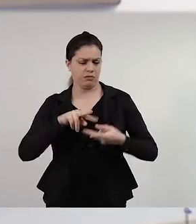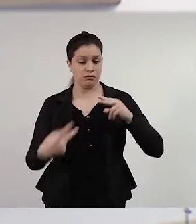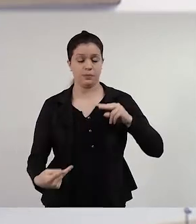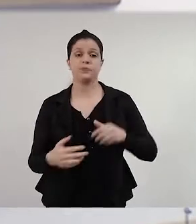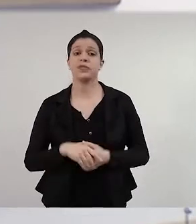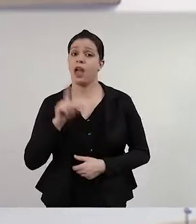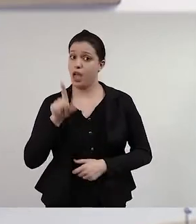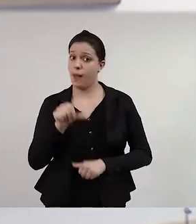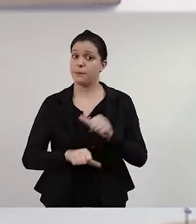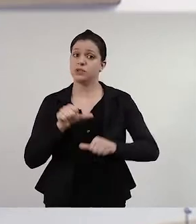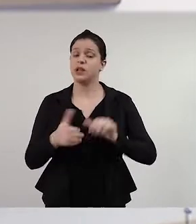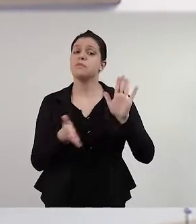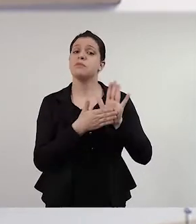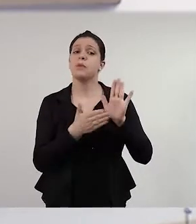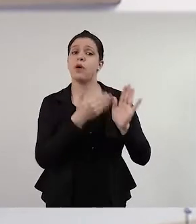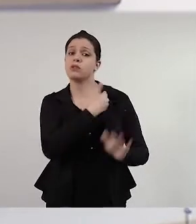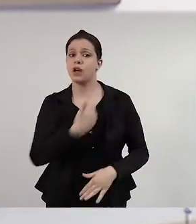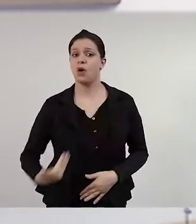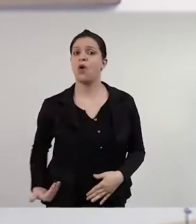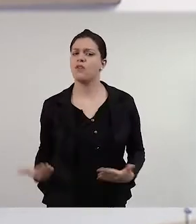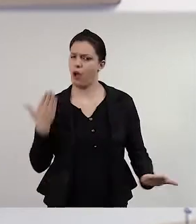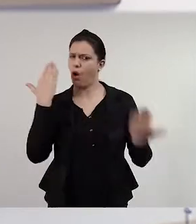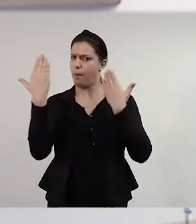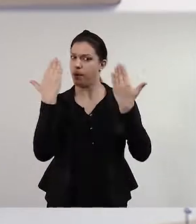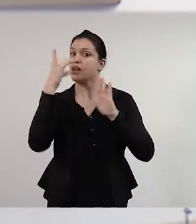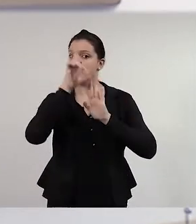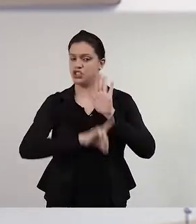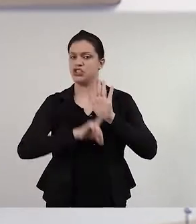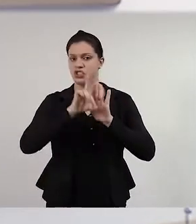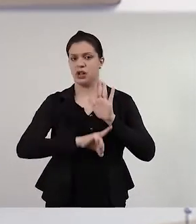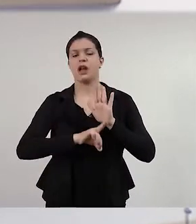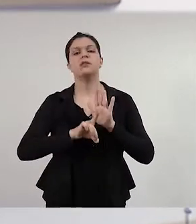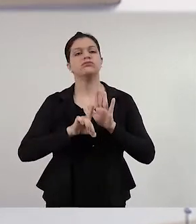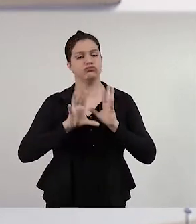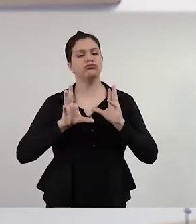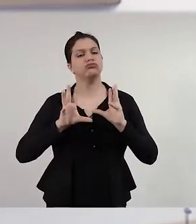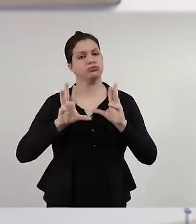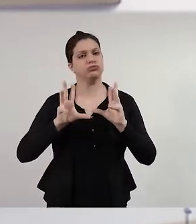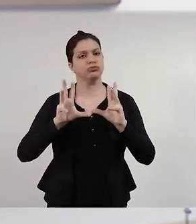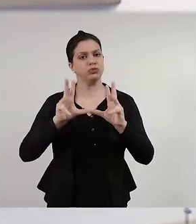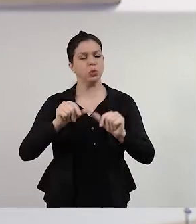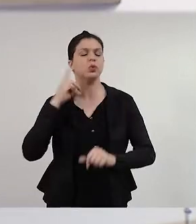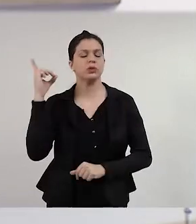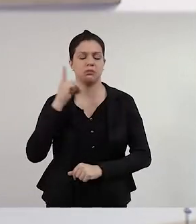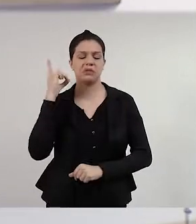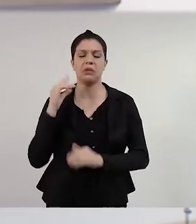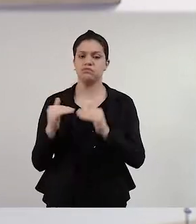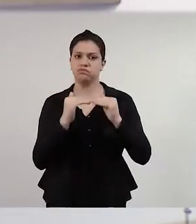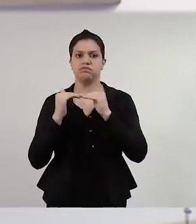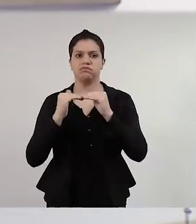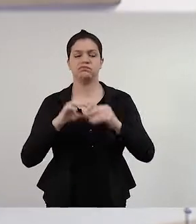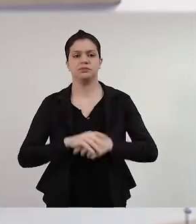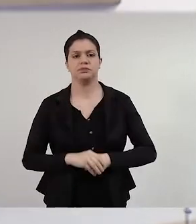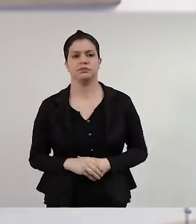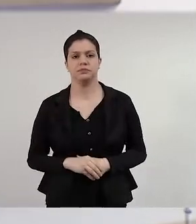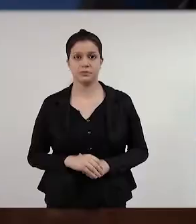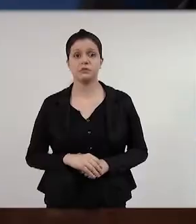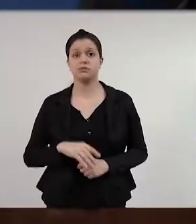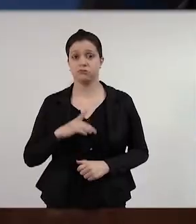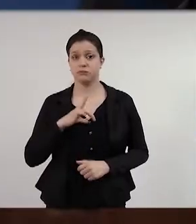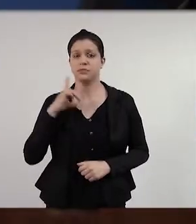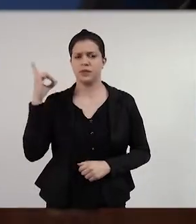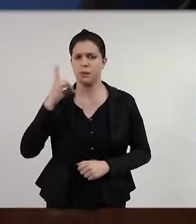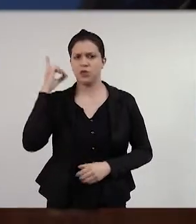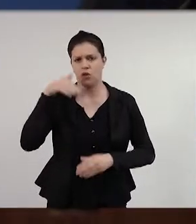biológicos. A mudança, proposta pelo governo, que faz essa equiparação de direitos, foi aprovada pelos parlamentares.